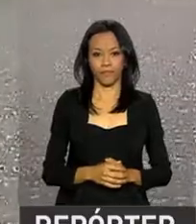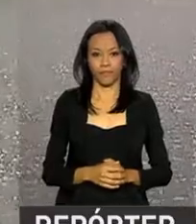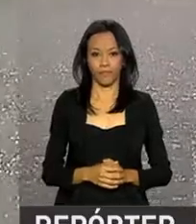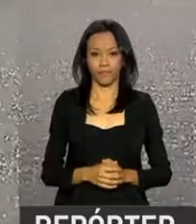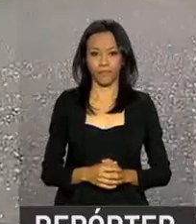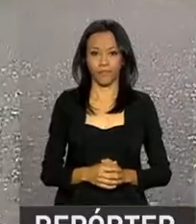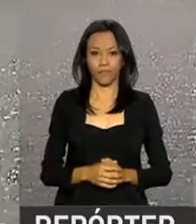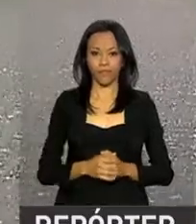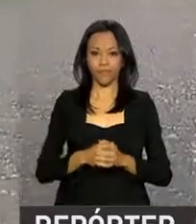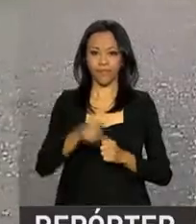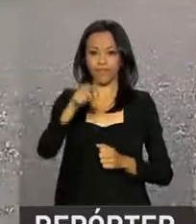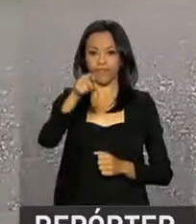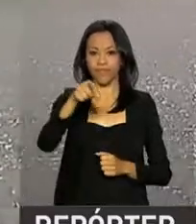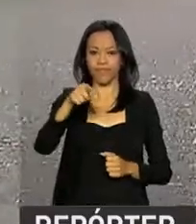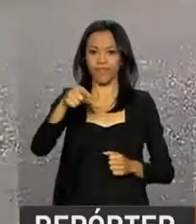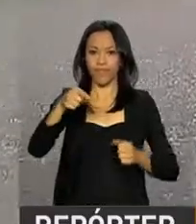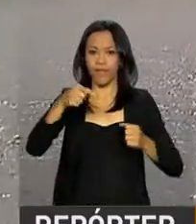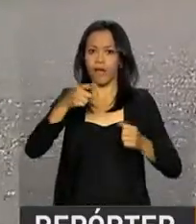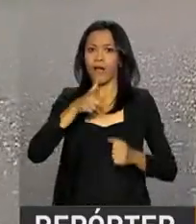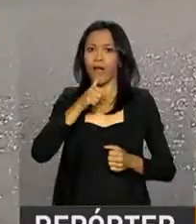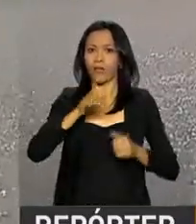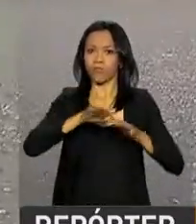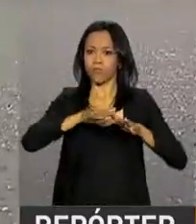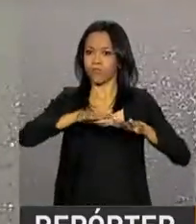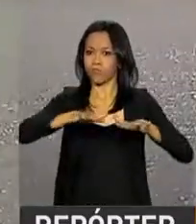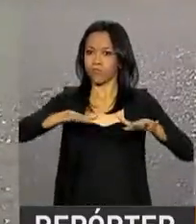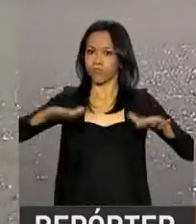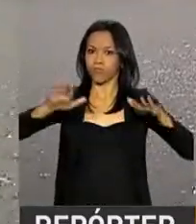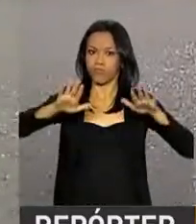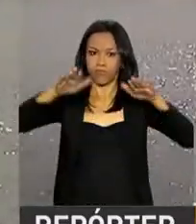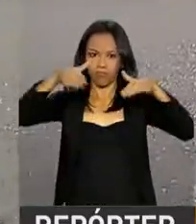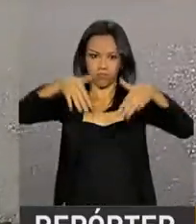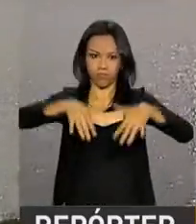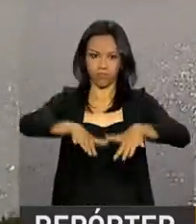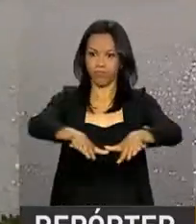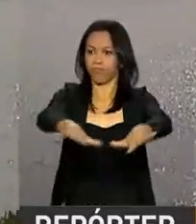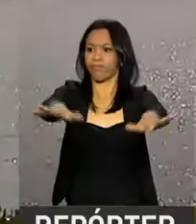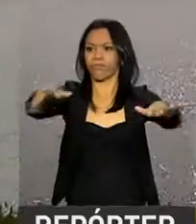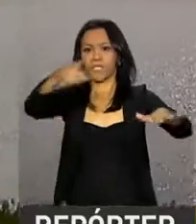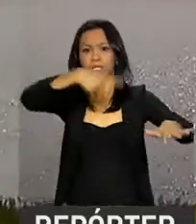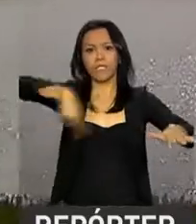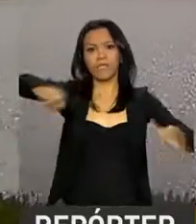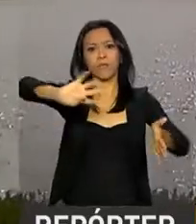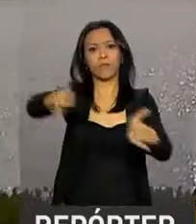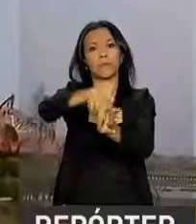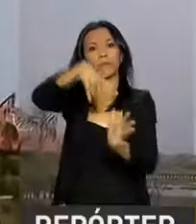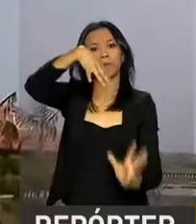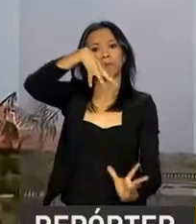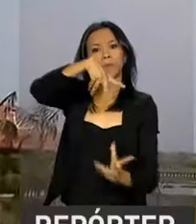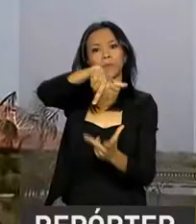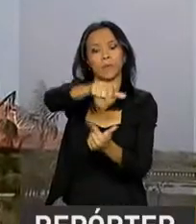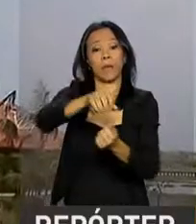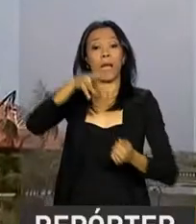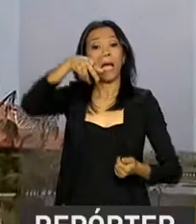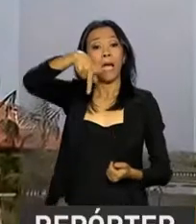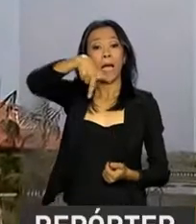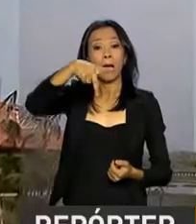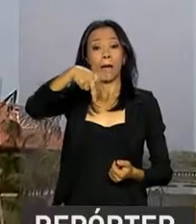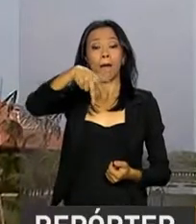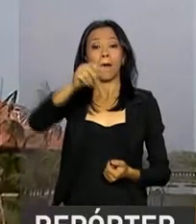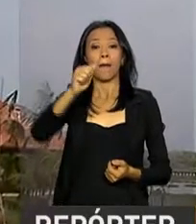a maior planície inundável do planeta patrimônio natural do mundo o pantanal é um bioma único